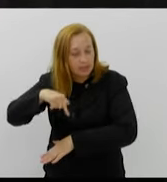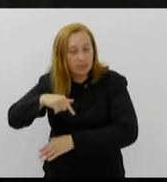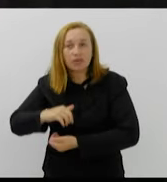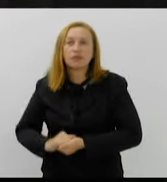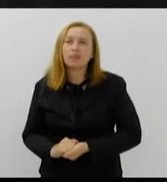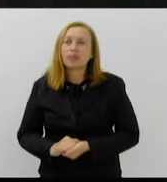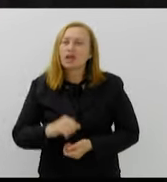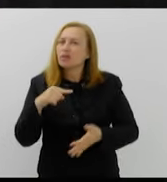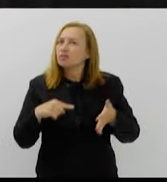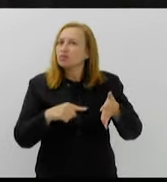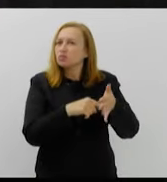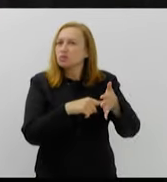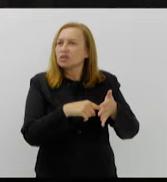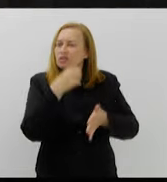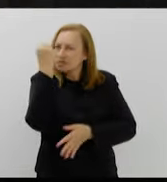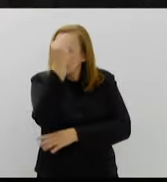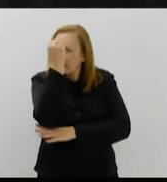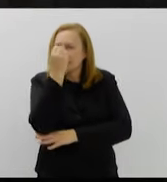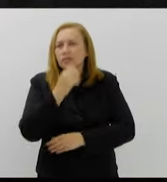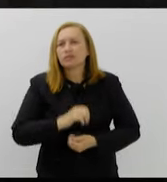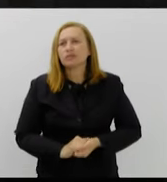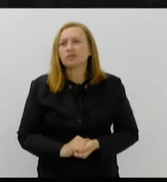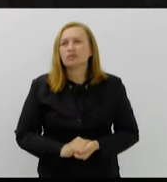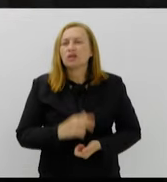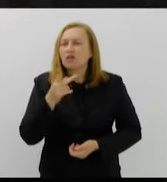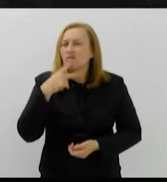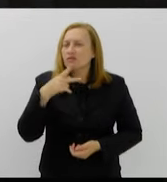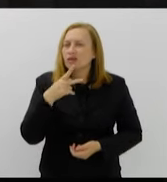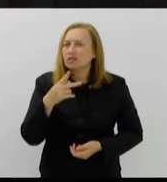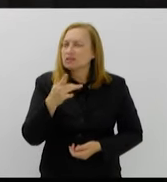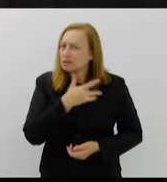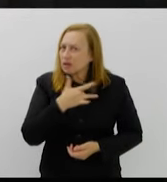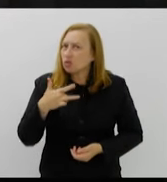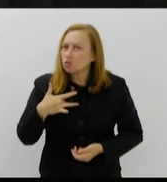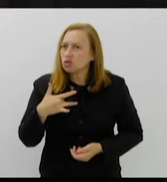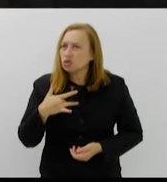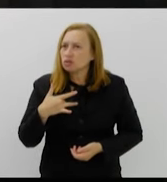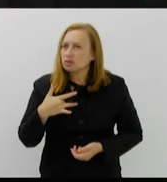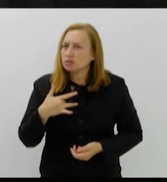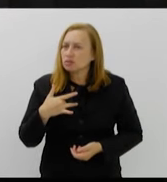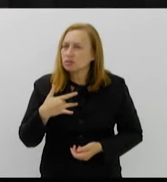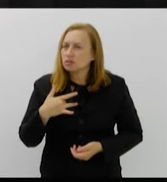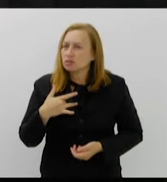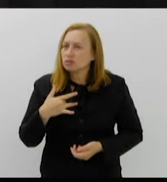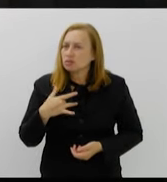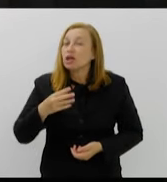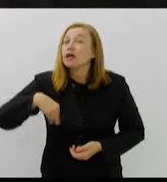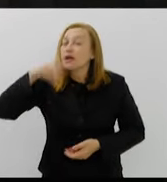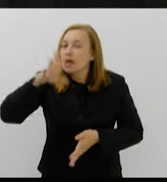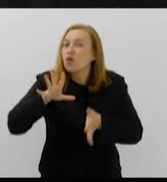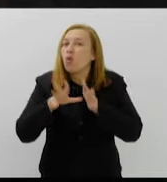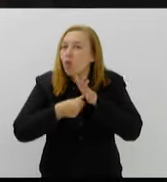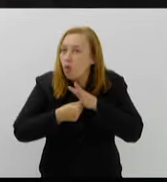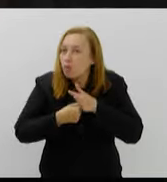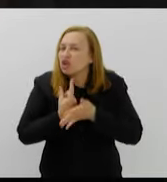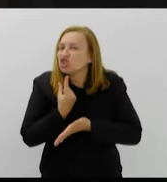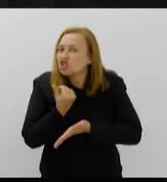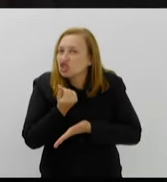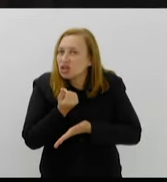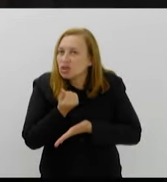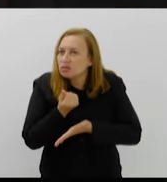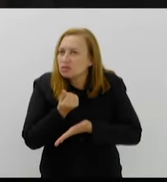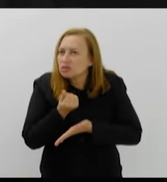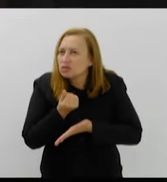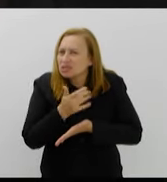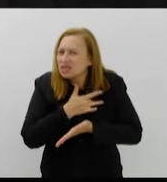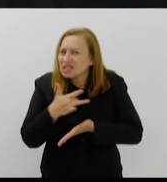é uma denúncia gravíssima nós estamos falando de saúde quem rouba dinheiro da saúde não